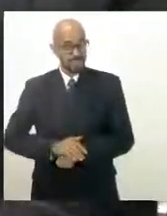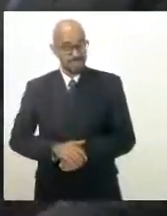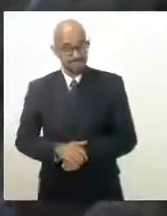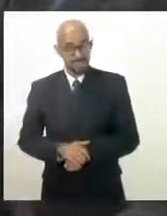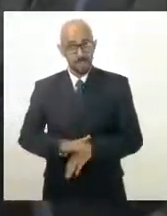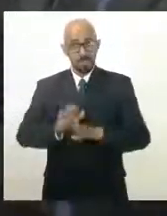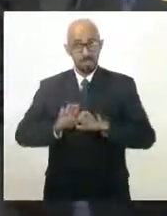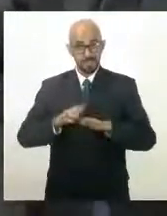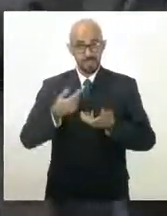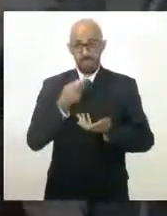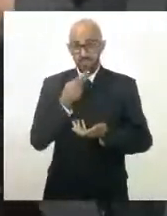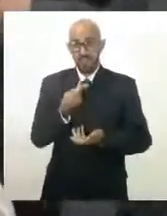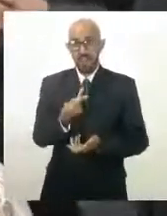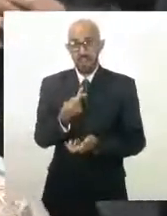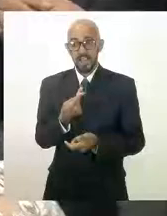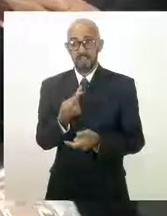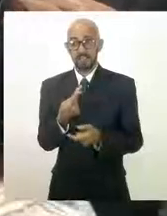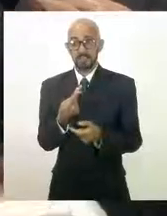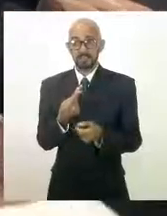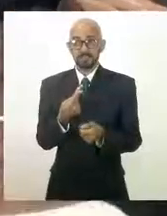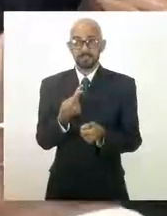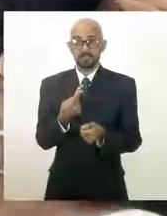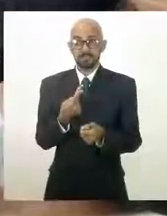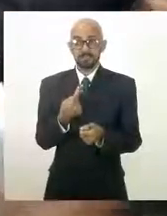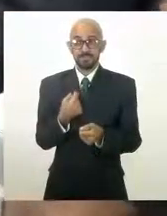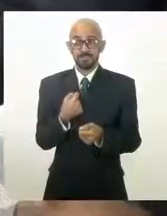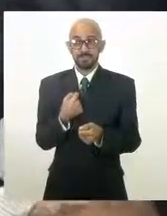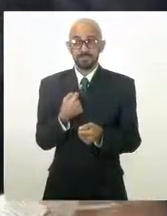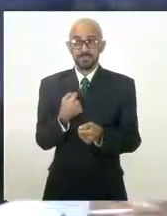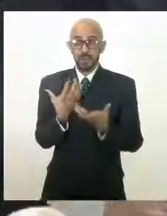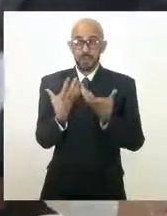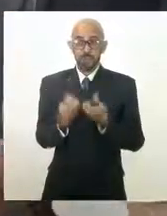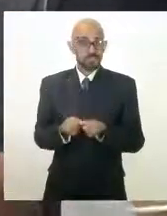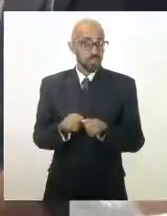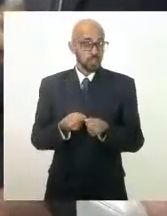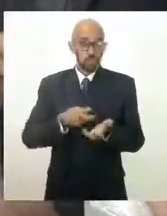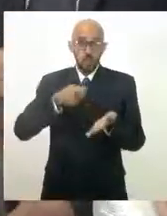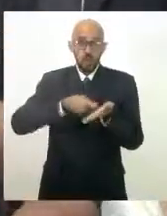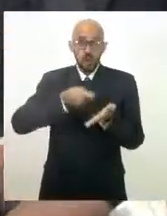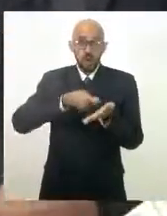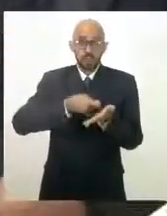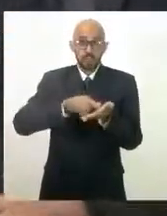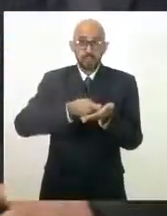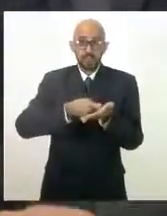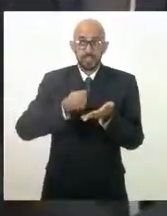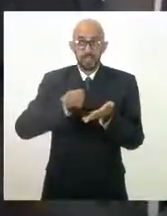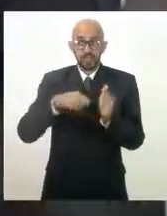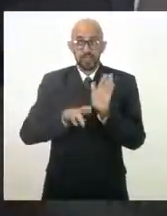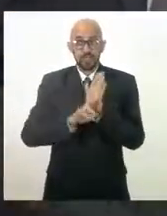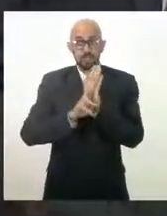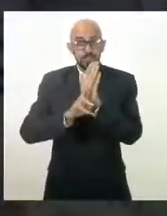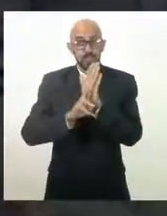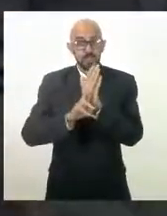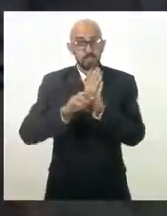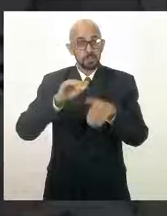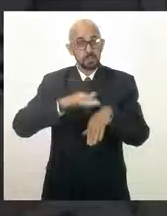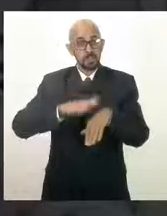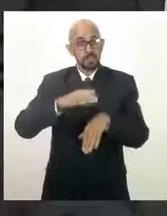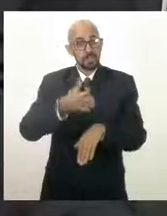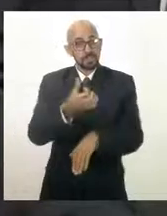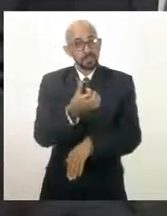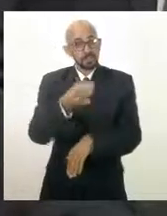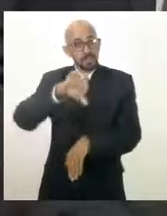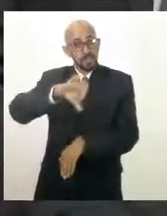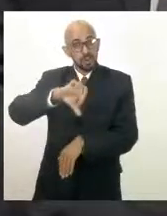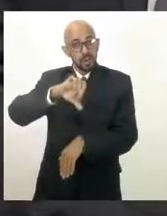Mas eu quero dizer que eu cumpro ordens. Eu sou o representante de mais 69 parlamentares.